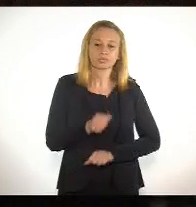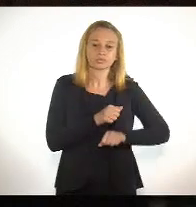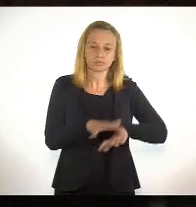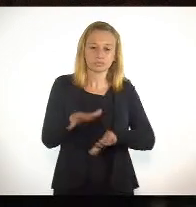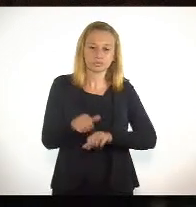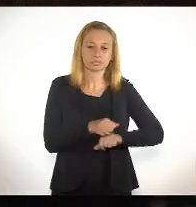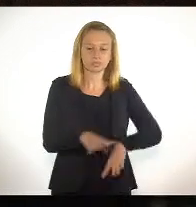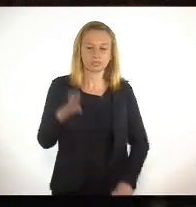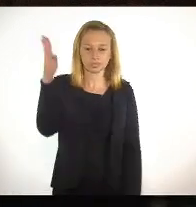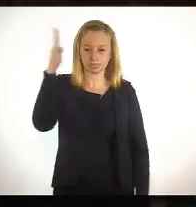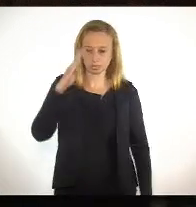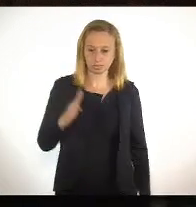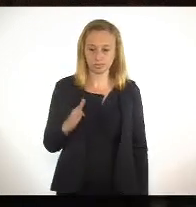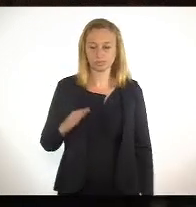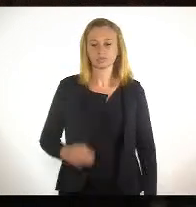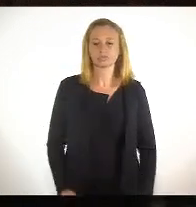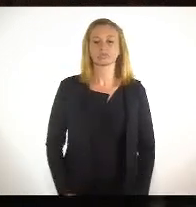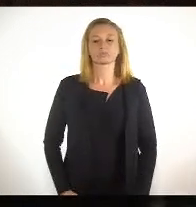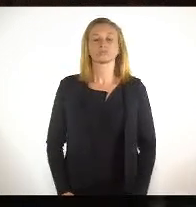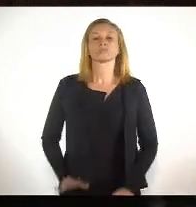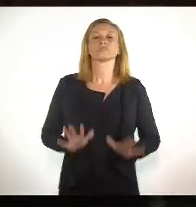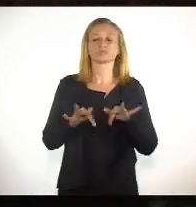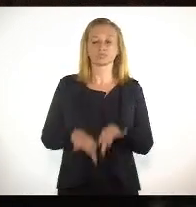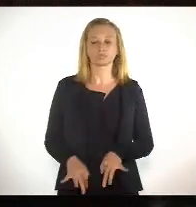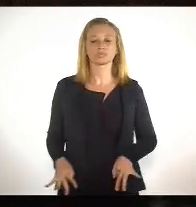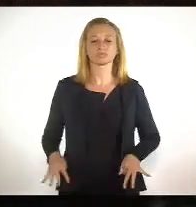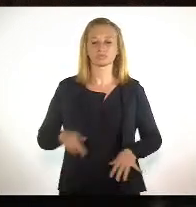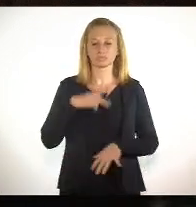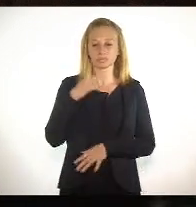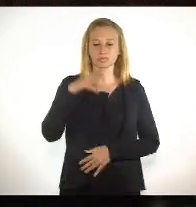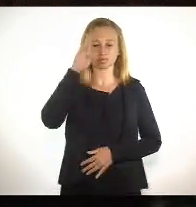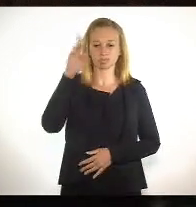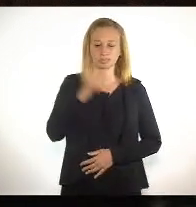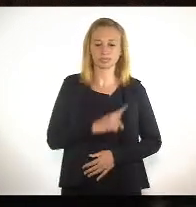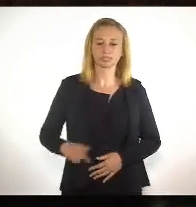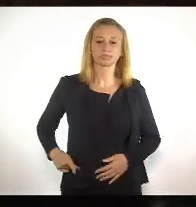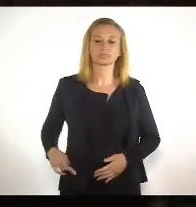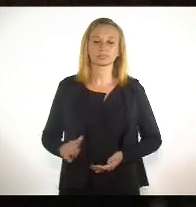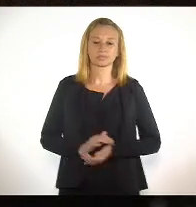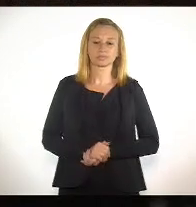Exército Brasileiro. Para encerrar as minhas palavras, senhora presidente,